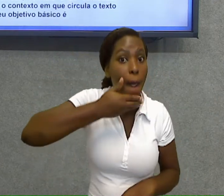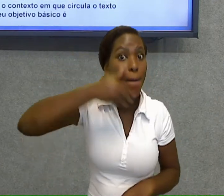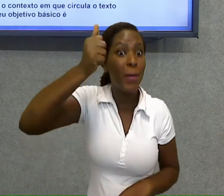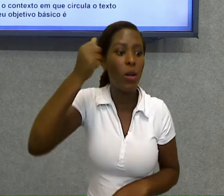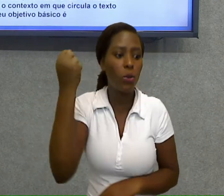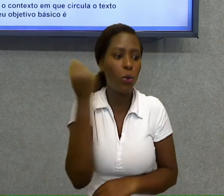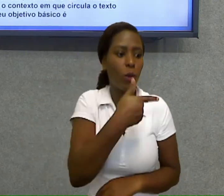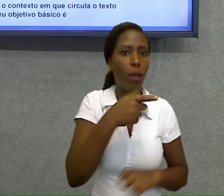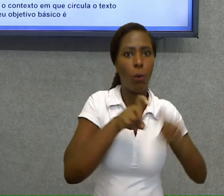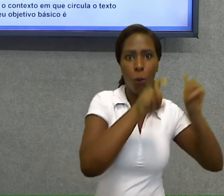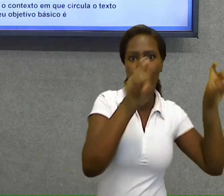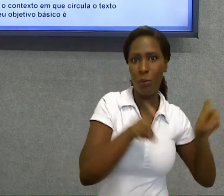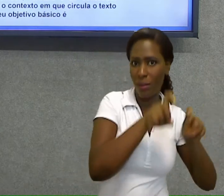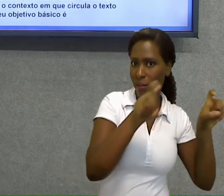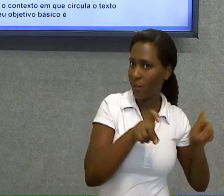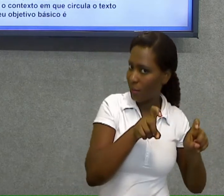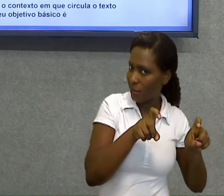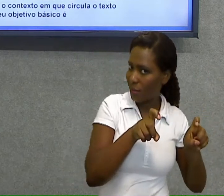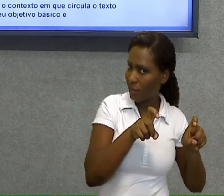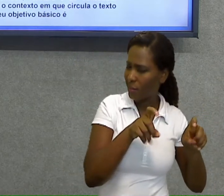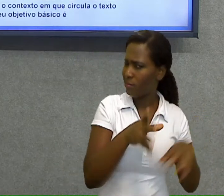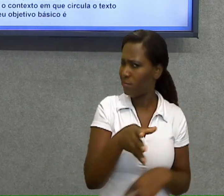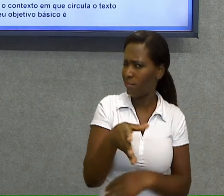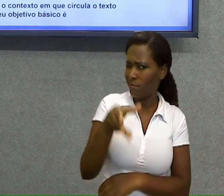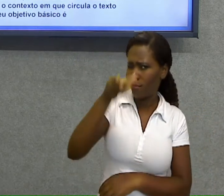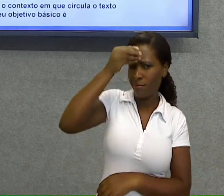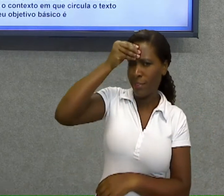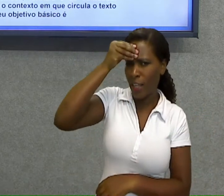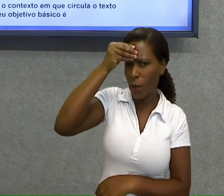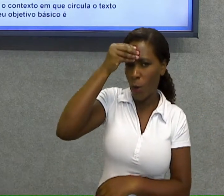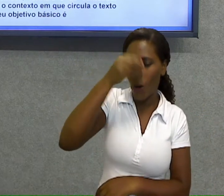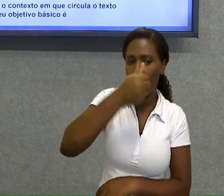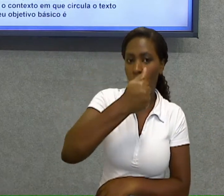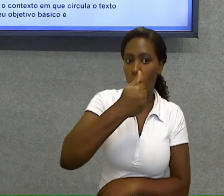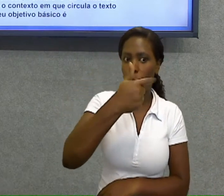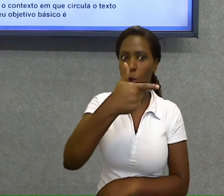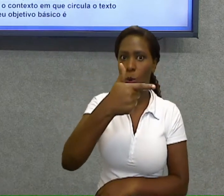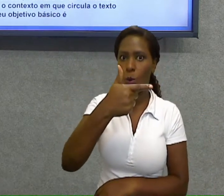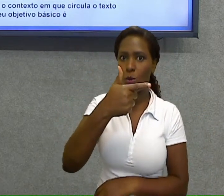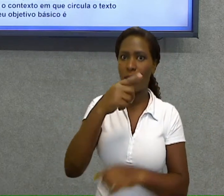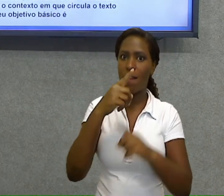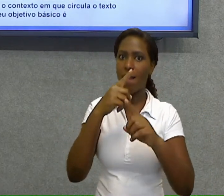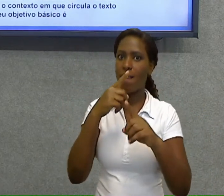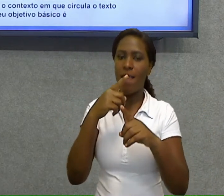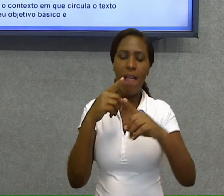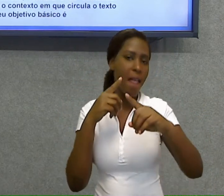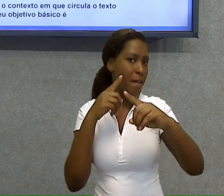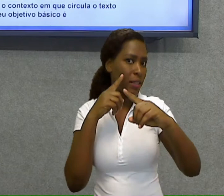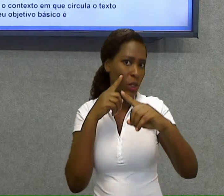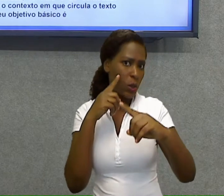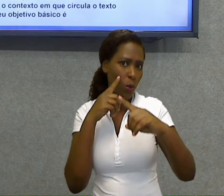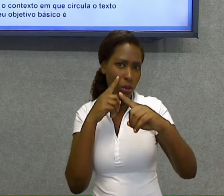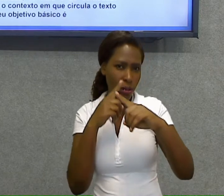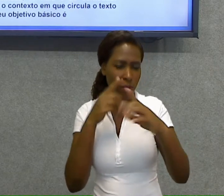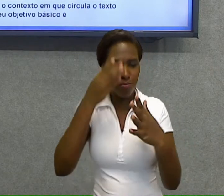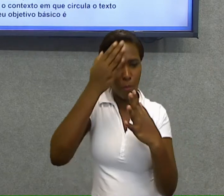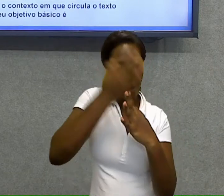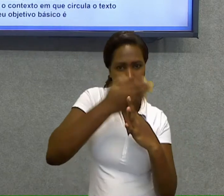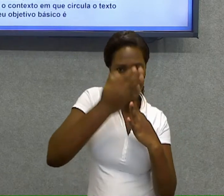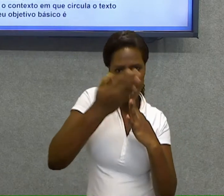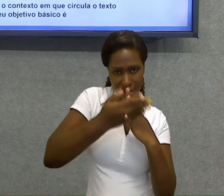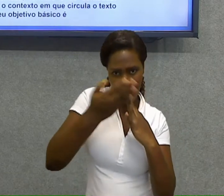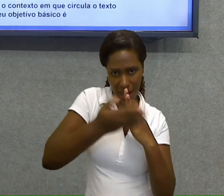gente perceber aqui, olha, a fonte é uma campanha publicitária de loja de